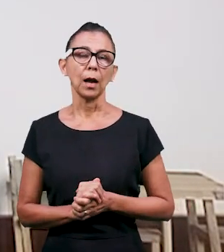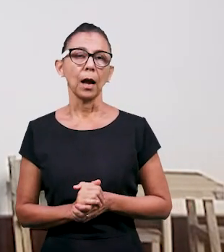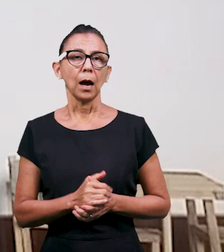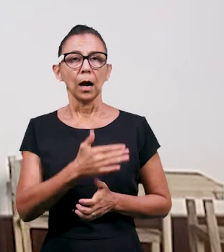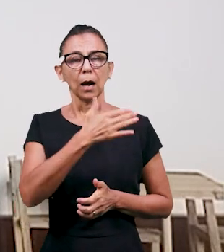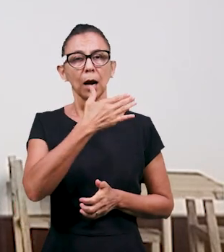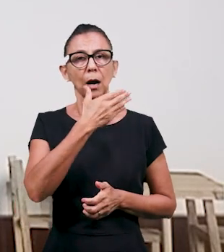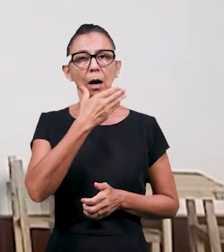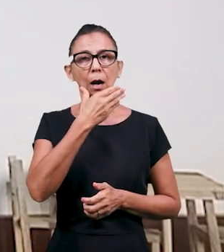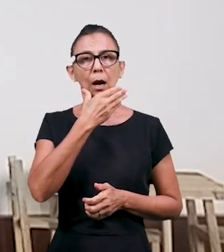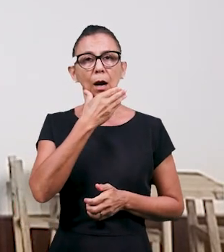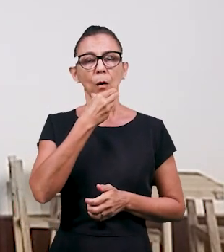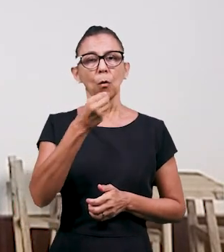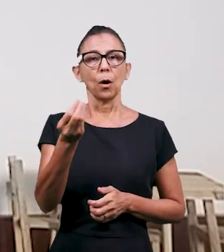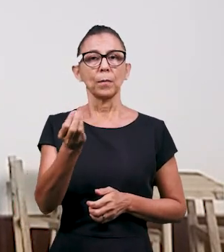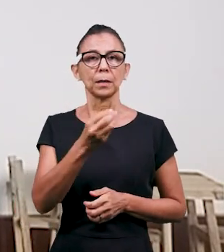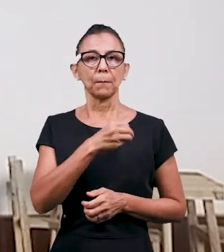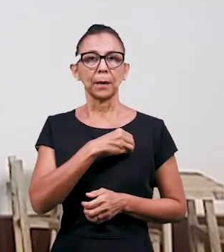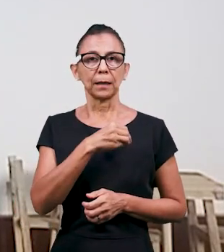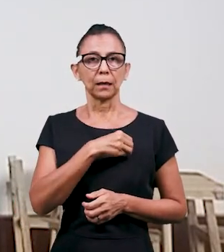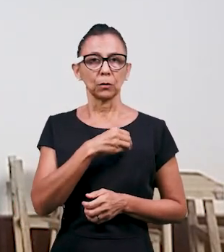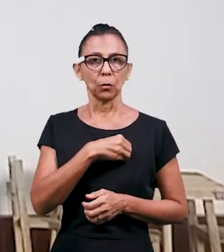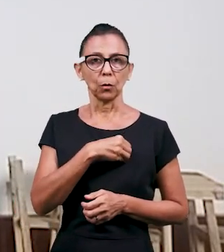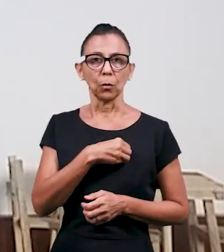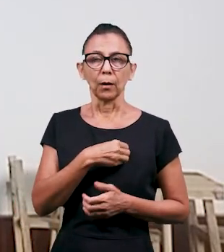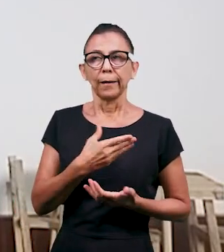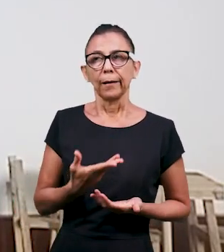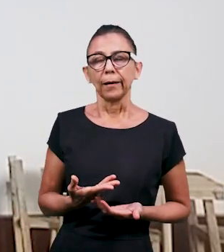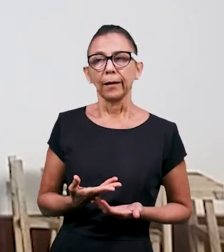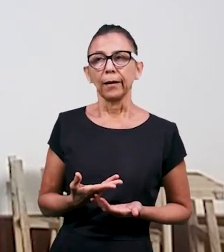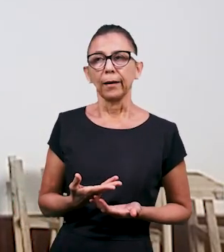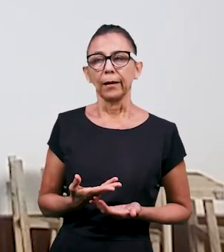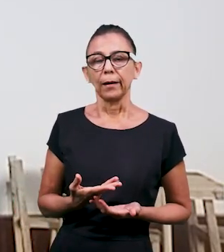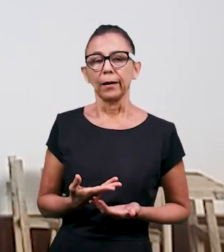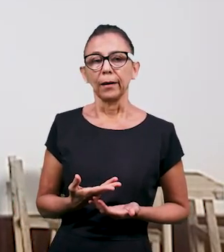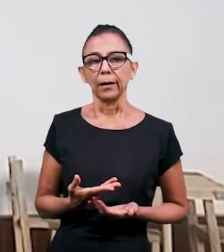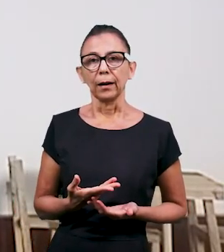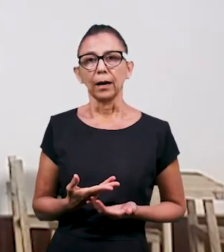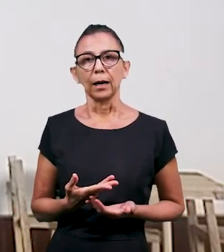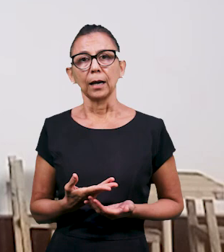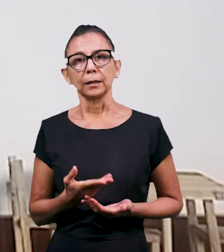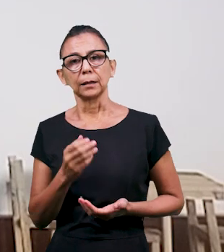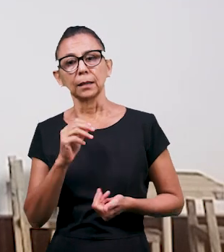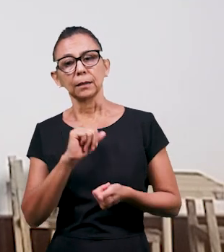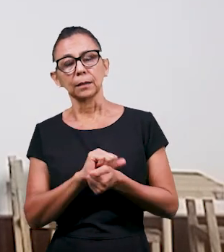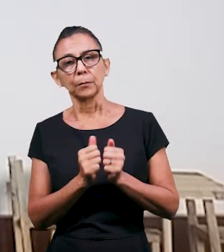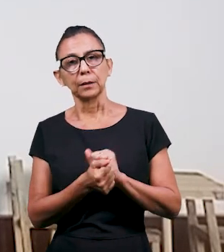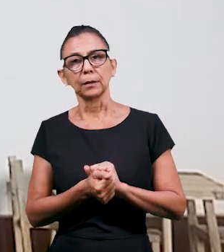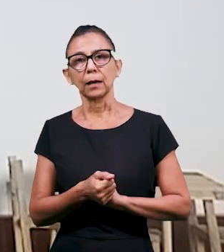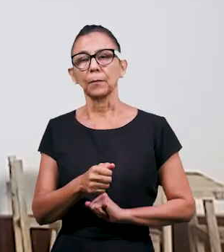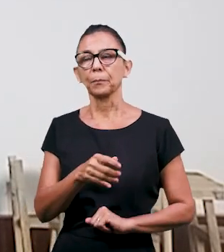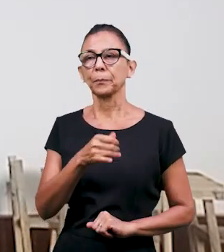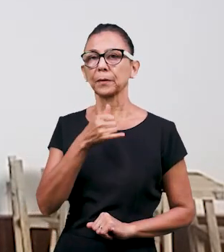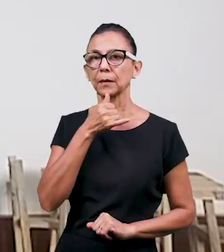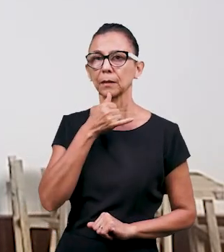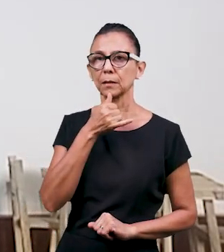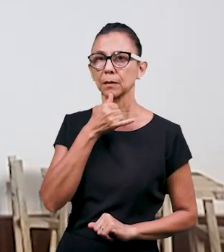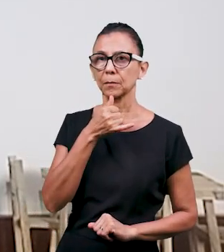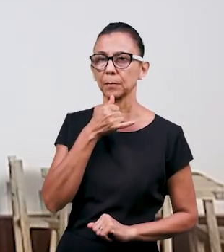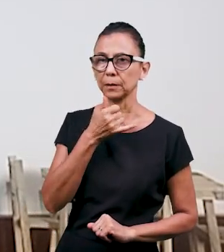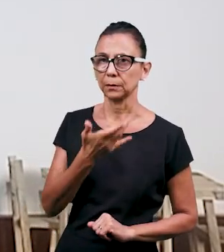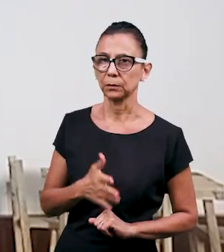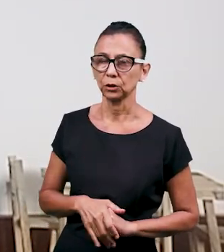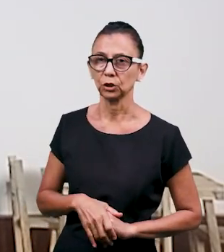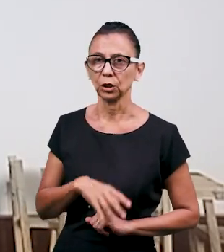pecado original, então nós precisamos... para cada surdo cego, nós temos um trabalho diferente. Então, por exemplo, a Raquel,